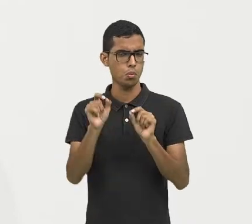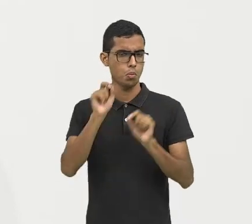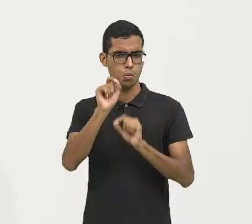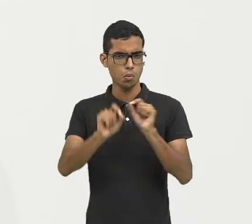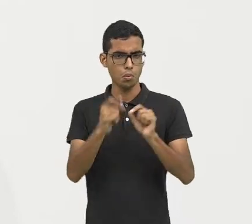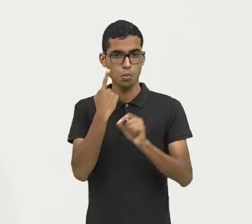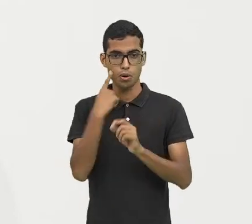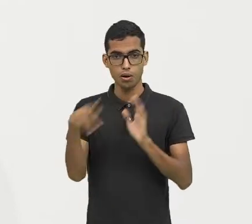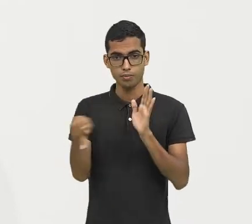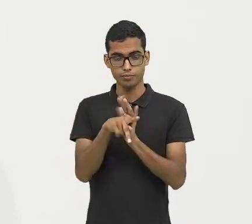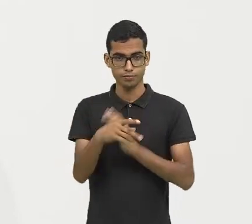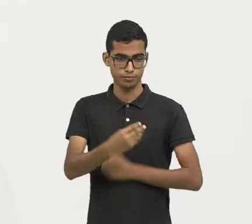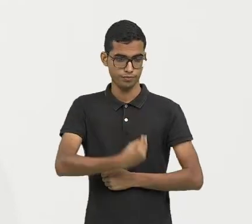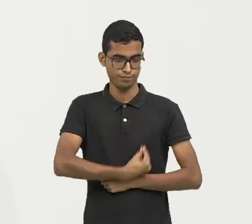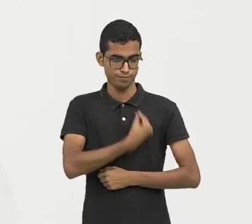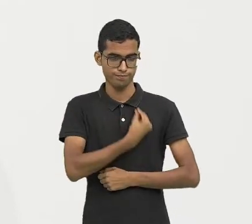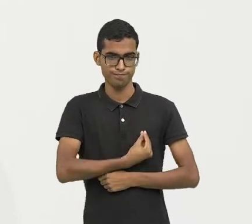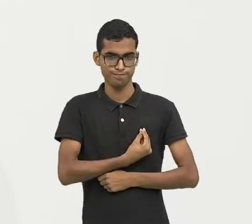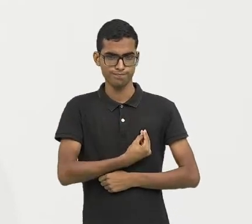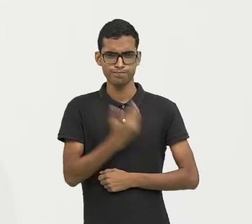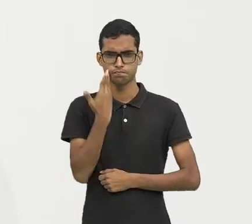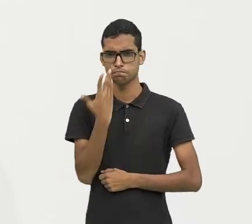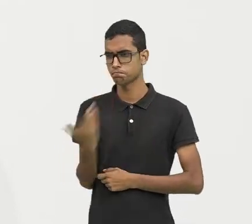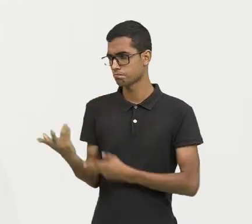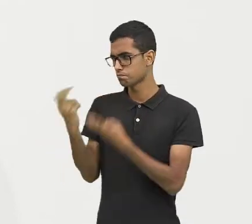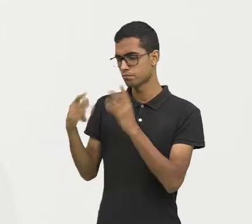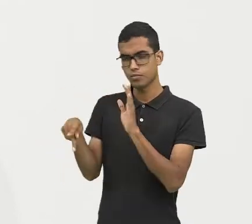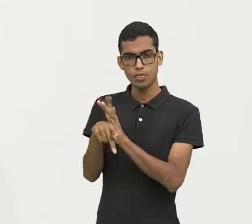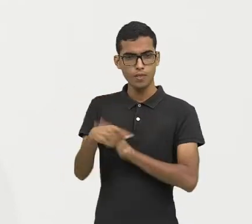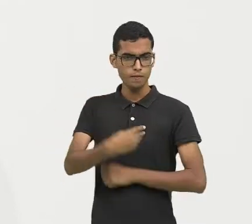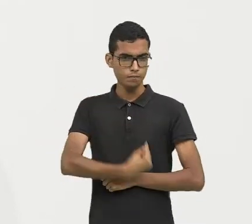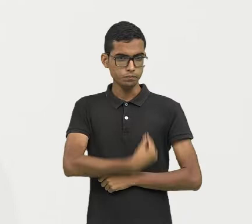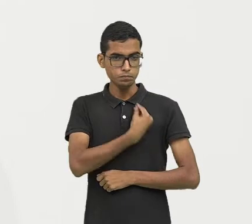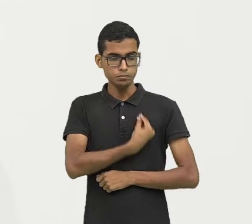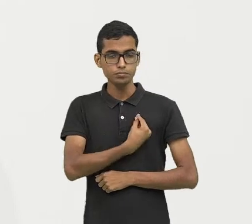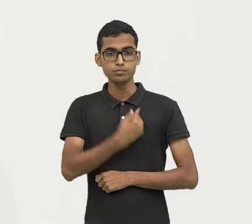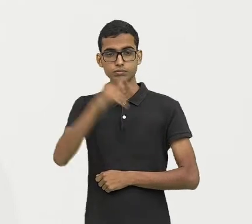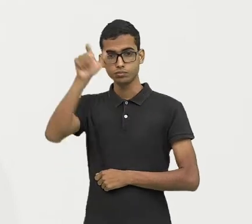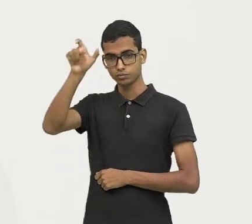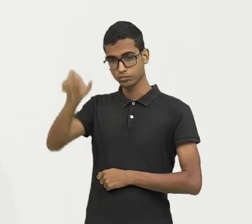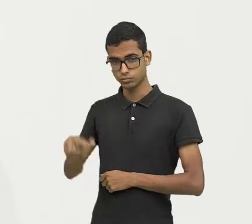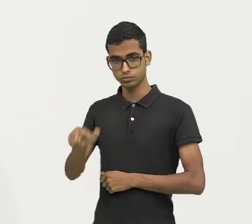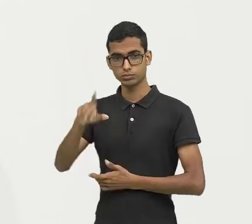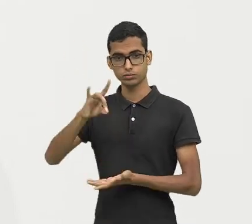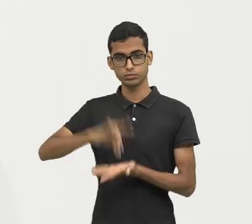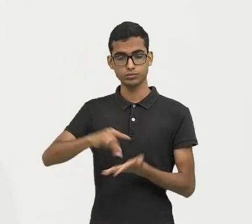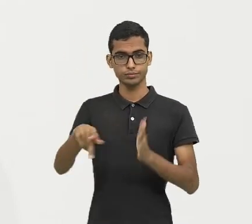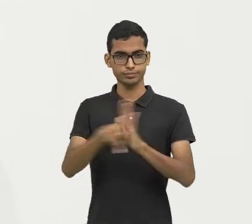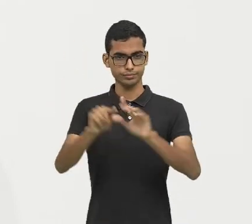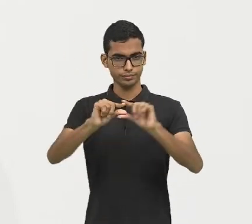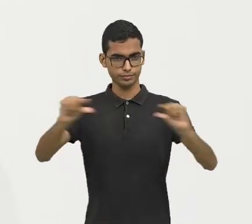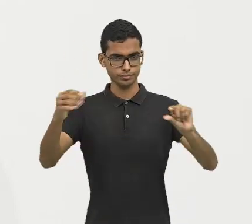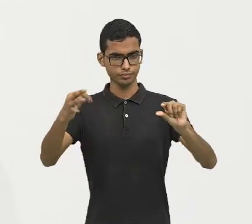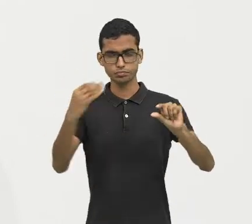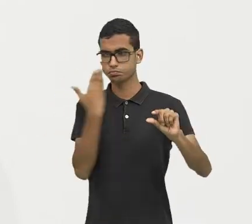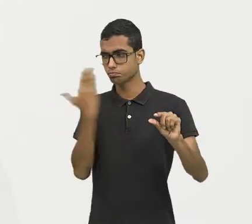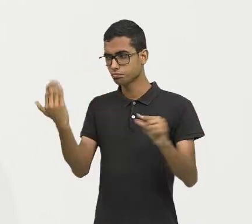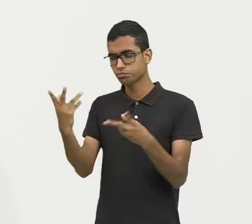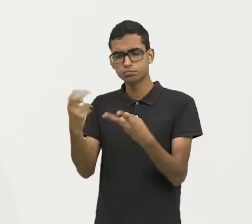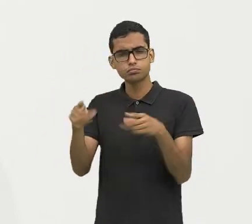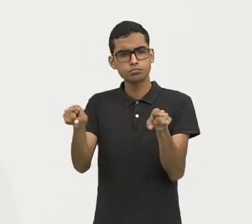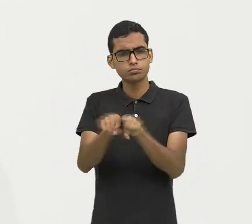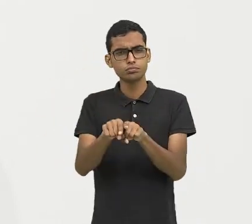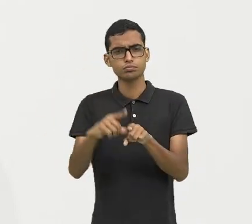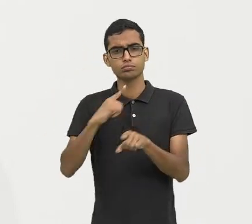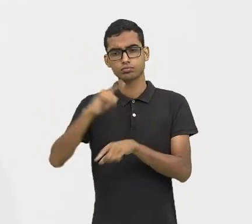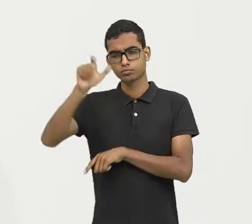a vida. Então, observem que a vida é o sujeito da minha oração. E a gente tem até um